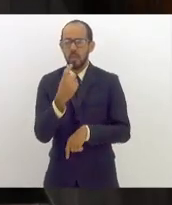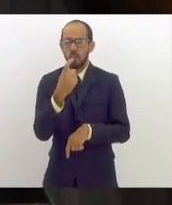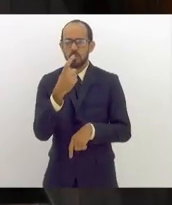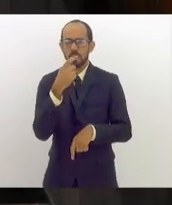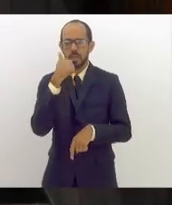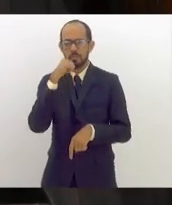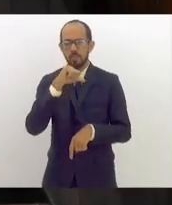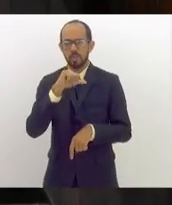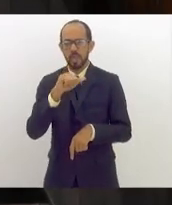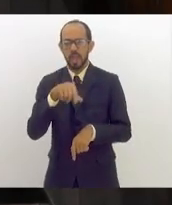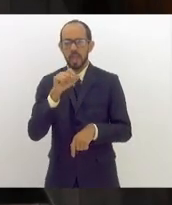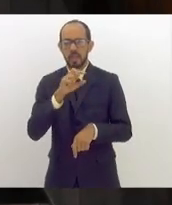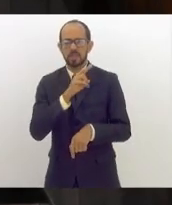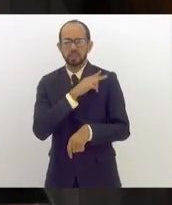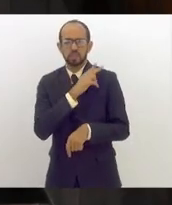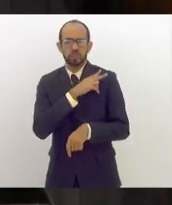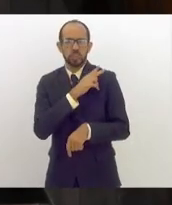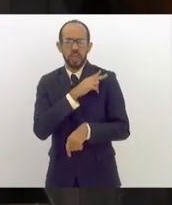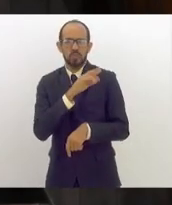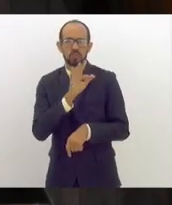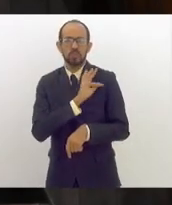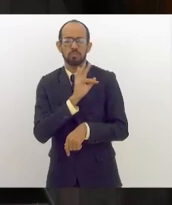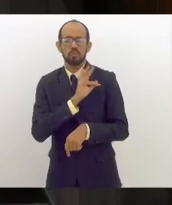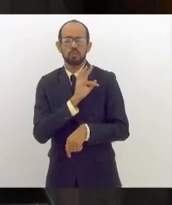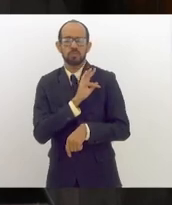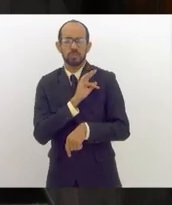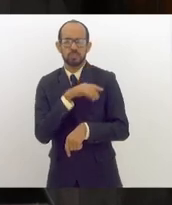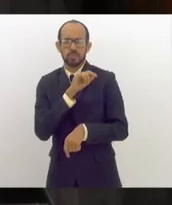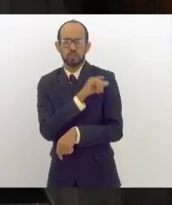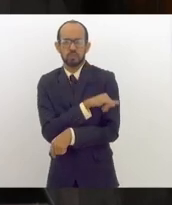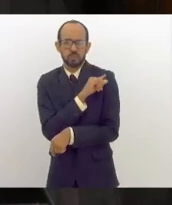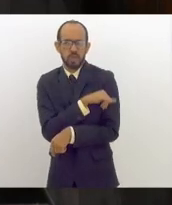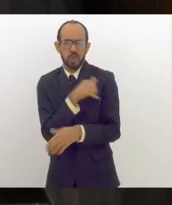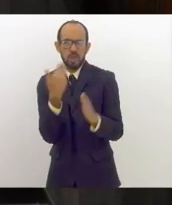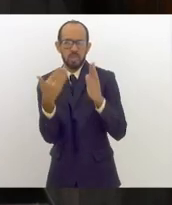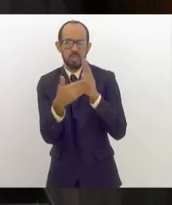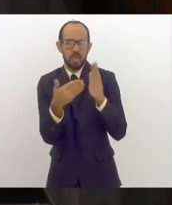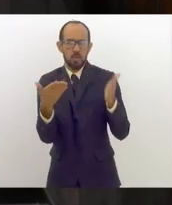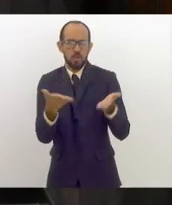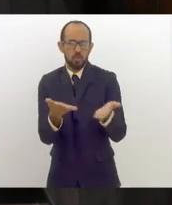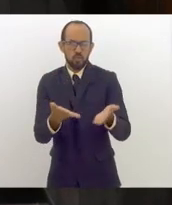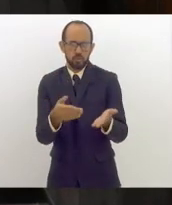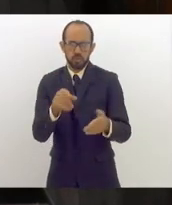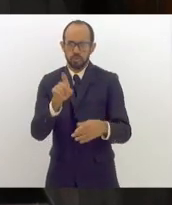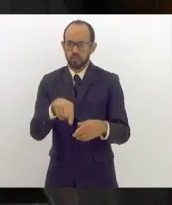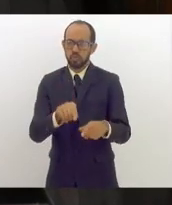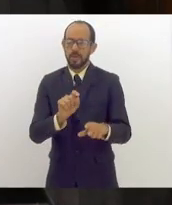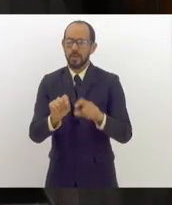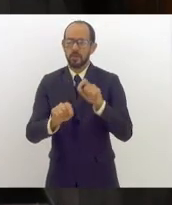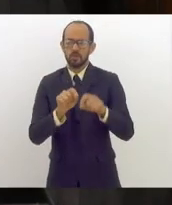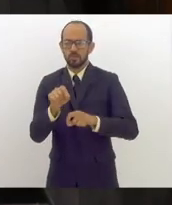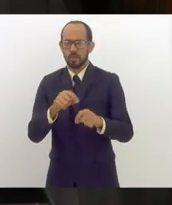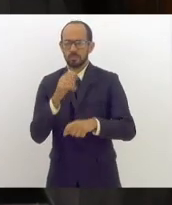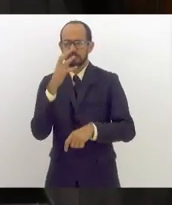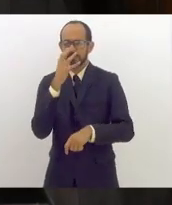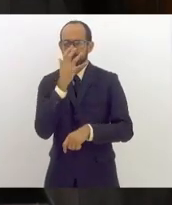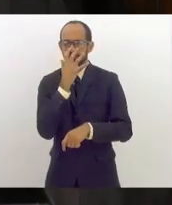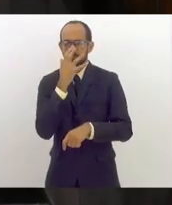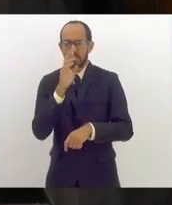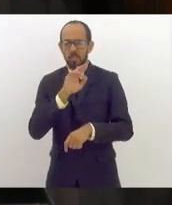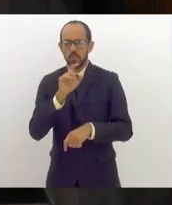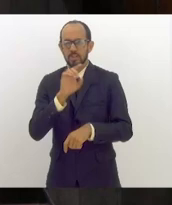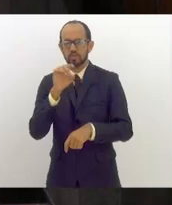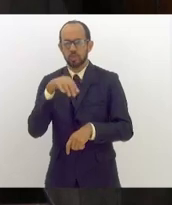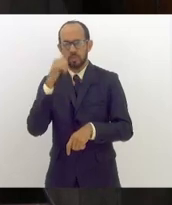a chefiar polícia civil do Estado do Rio de Janeiro até hoje isso é alvo de extrema admiração não só pelas mulheres